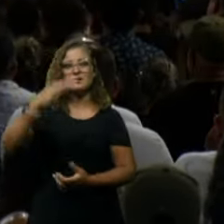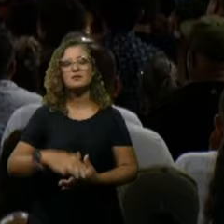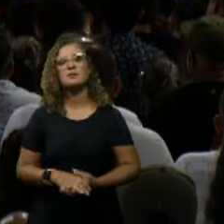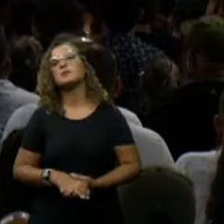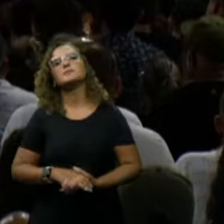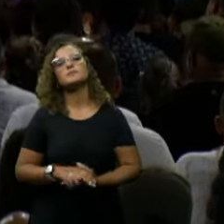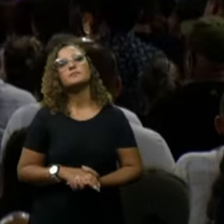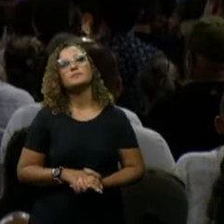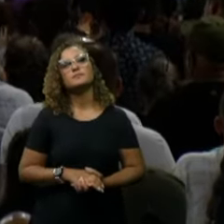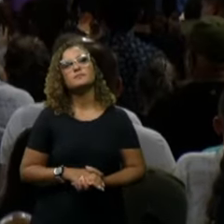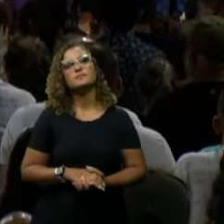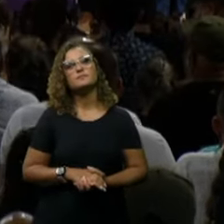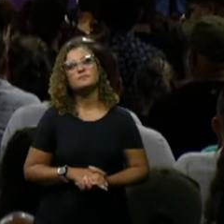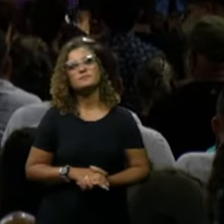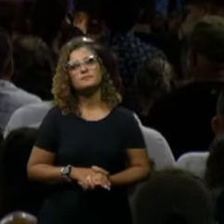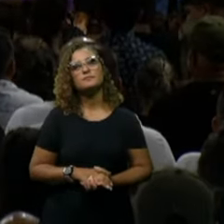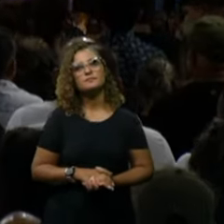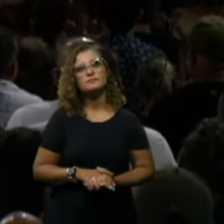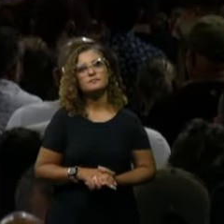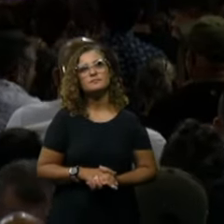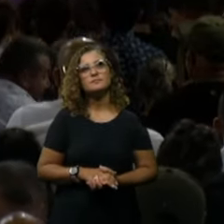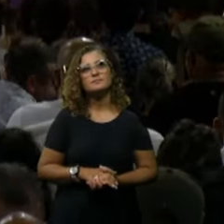cor de sua de andar nele